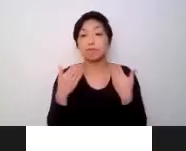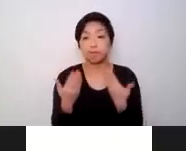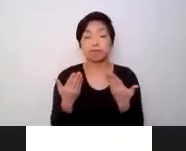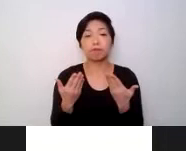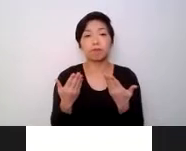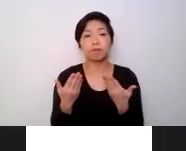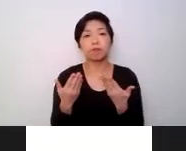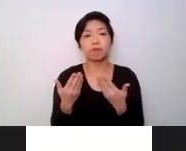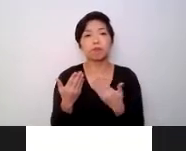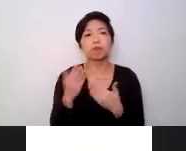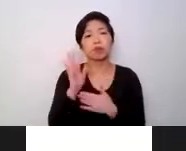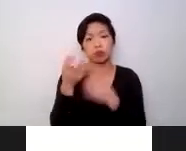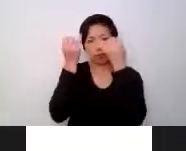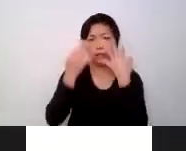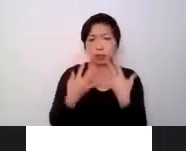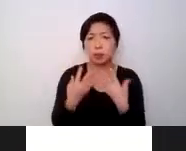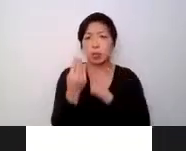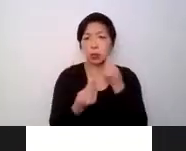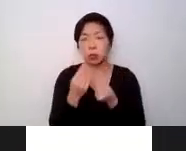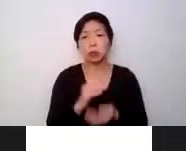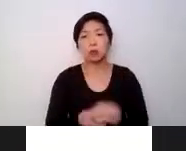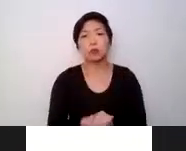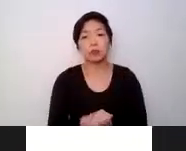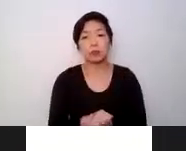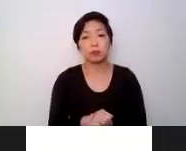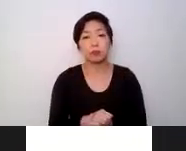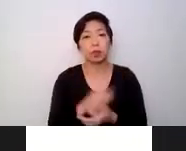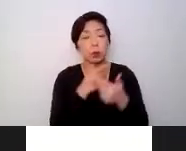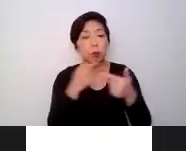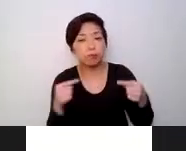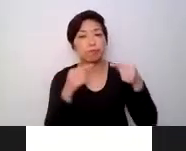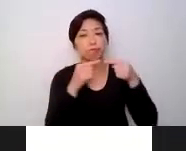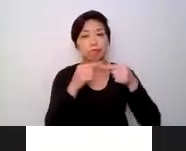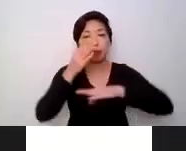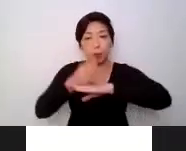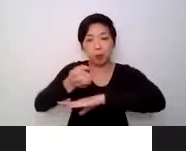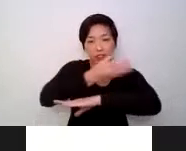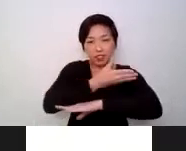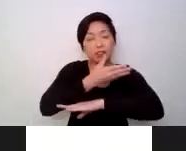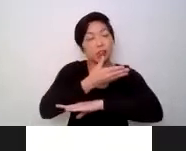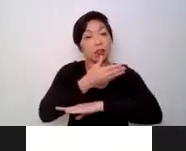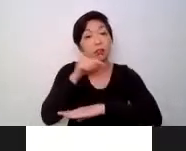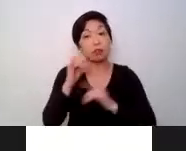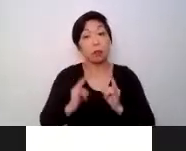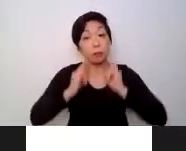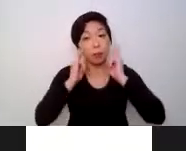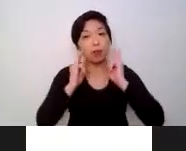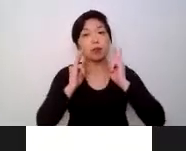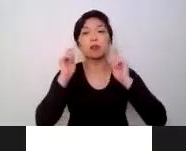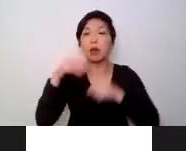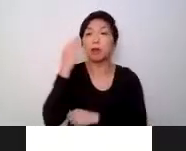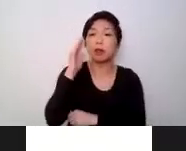mais ou menos eu já abordei isso as questões relacionadas à modernidade o quanto esse bem ele é entendido pela sua importância